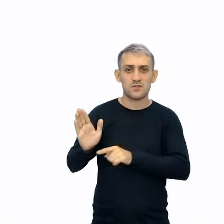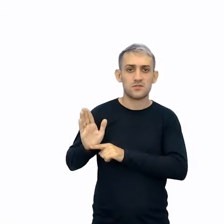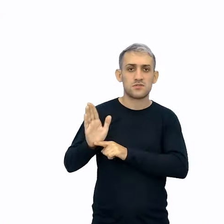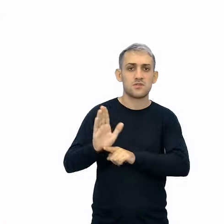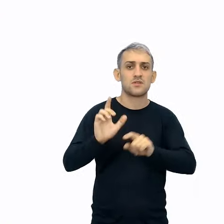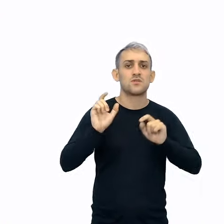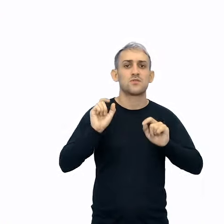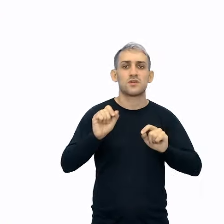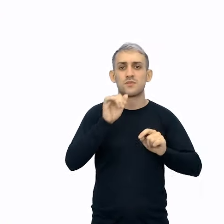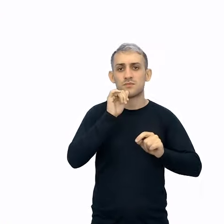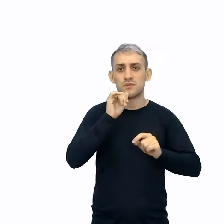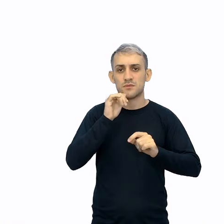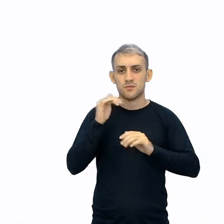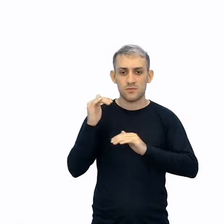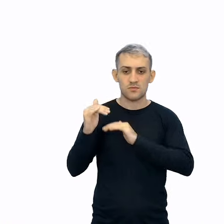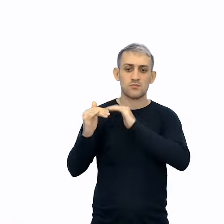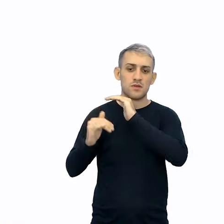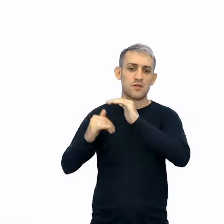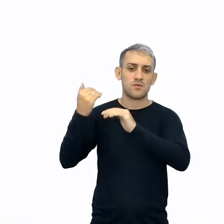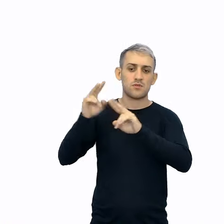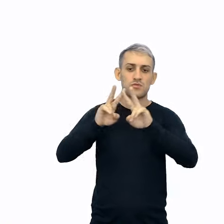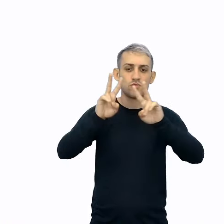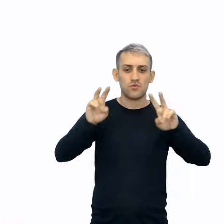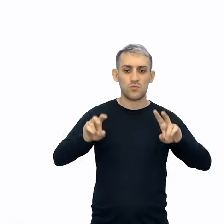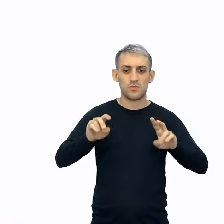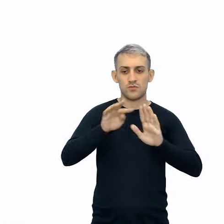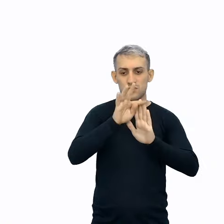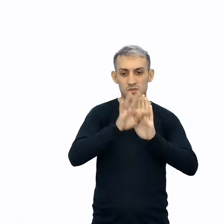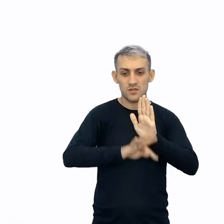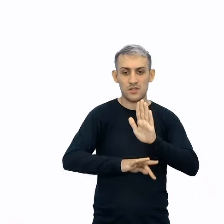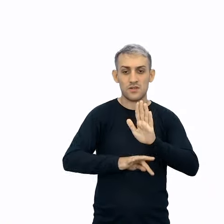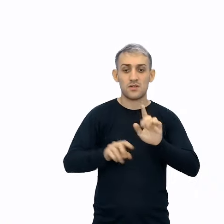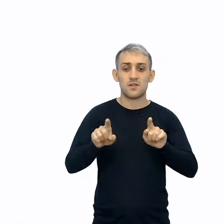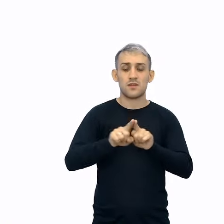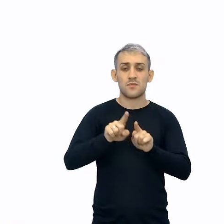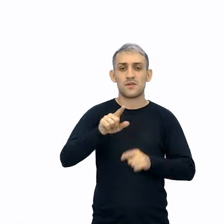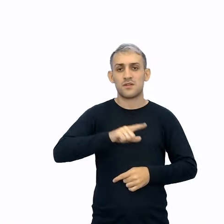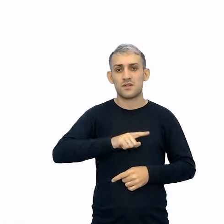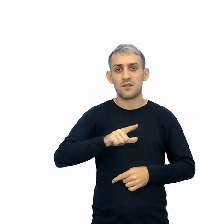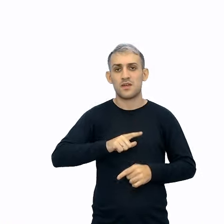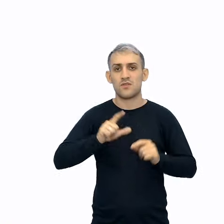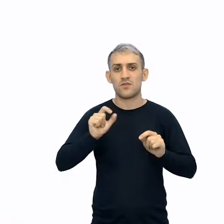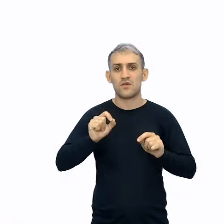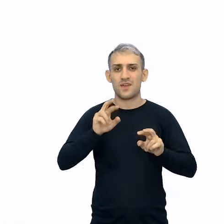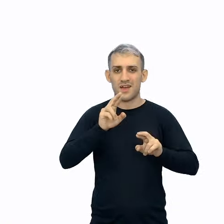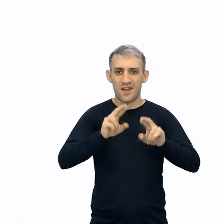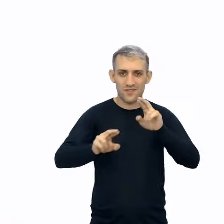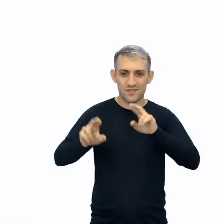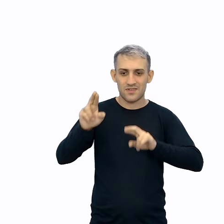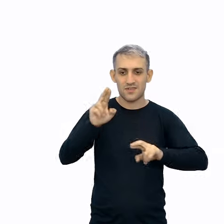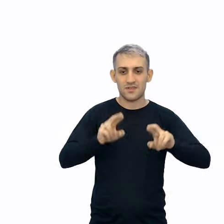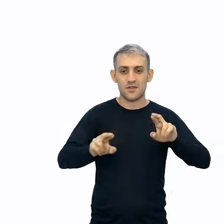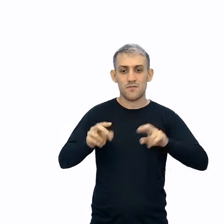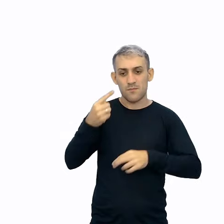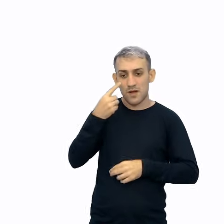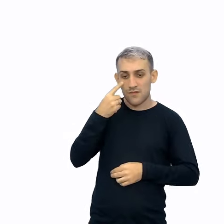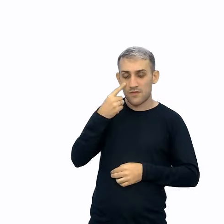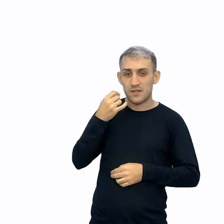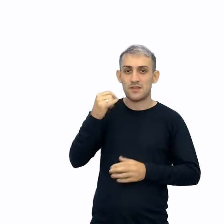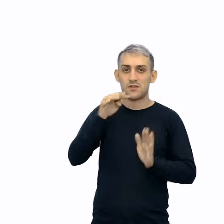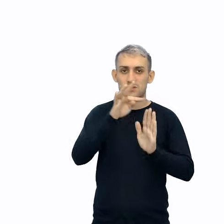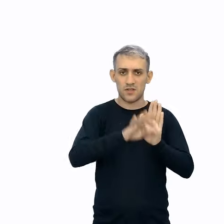progresso, progressão do texto expositivo, houve a releitura e revisão para verificar se o texto